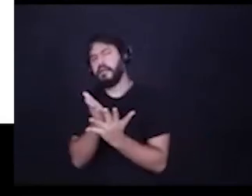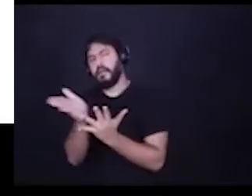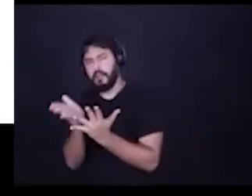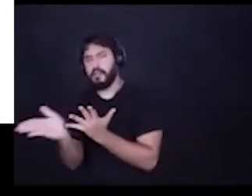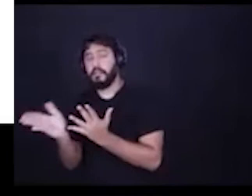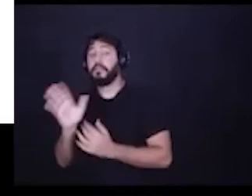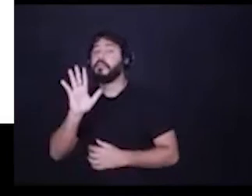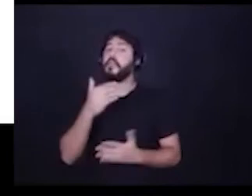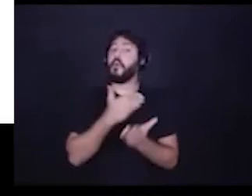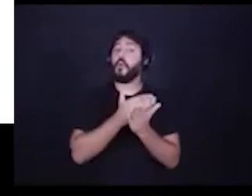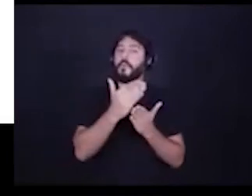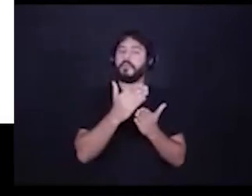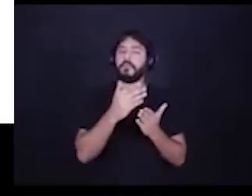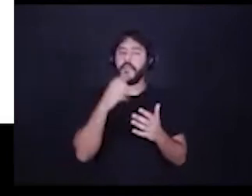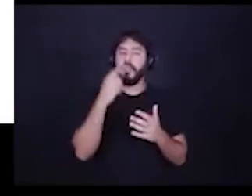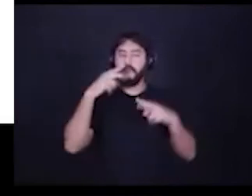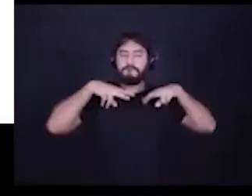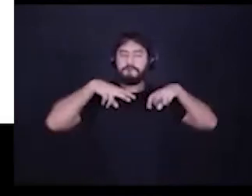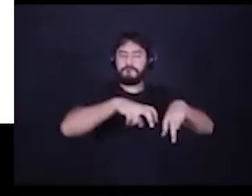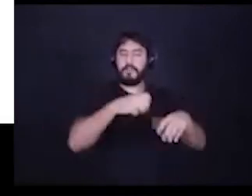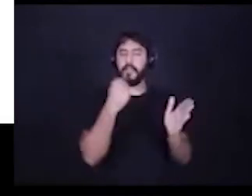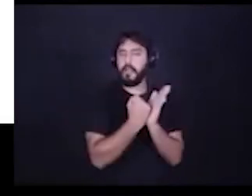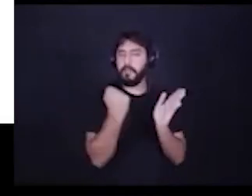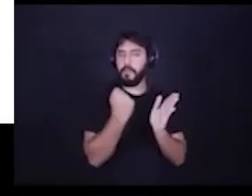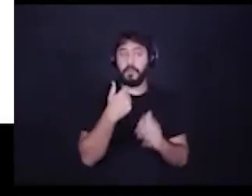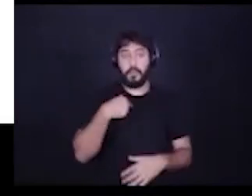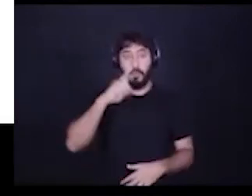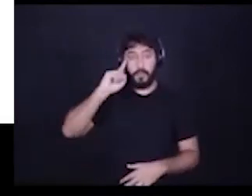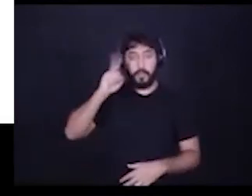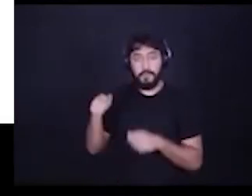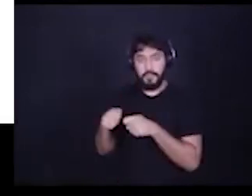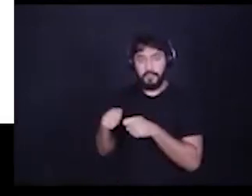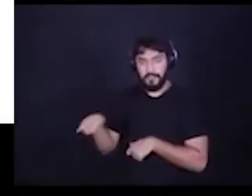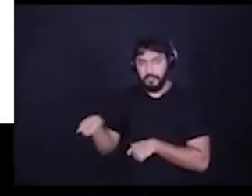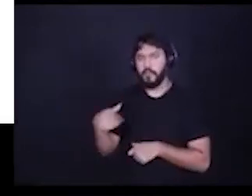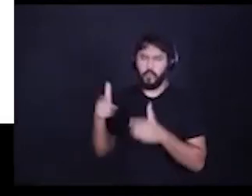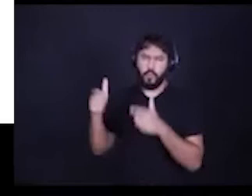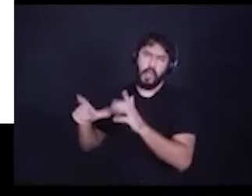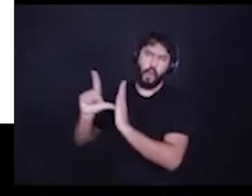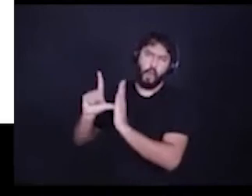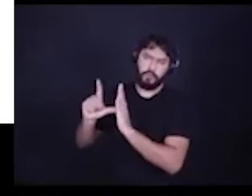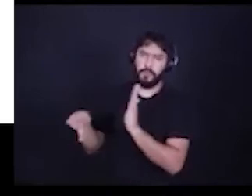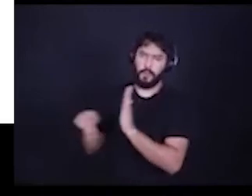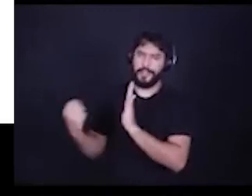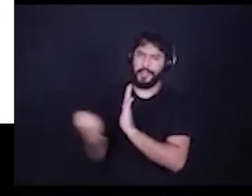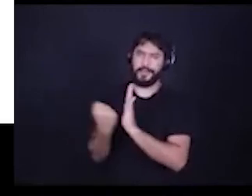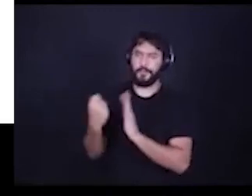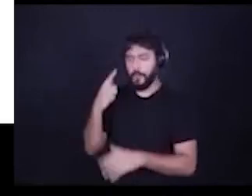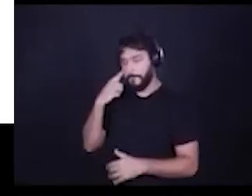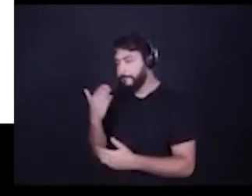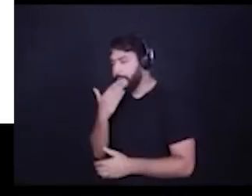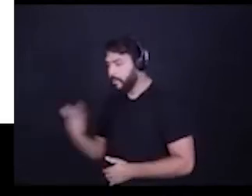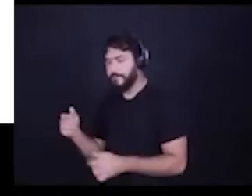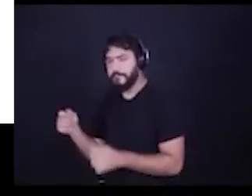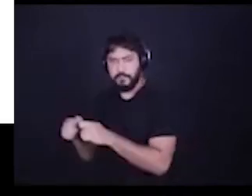essa investigação do carimbo. Então, eu mandei fazer um carimbo, fui num lugar de carimbo, mandei fazer esse carimbo e fui testando com um monte de